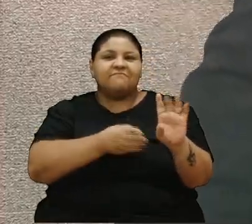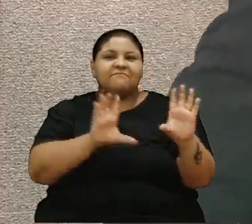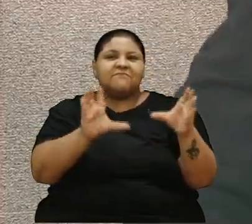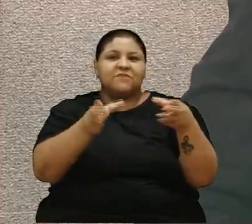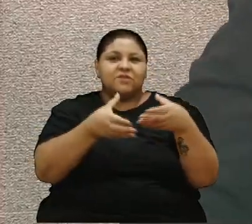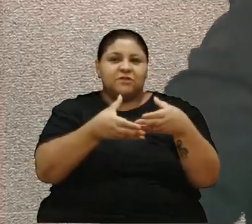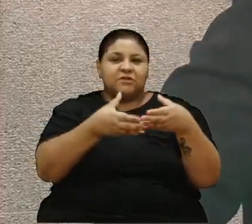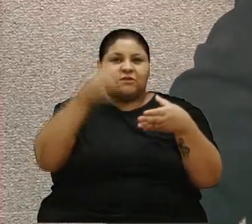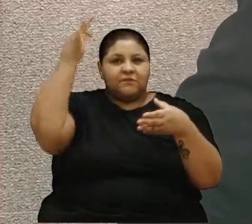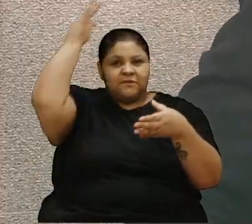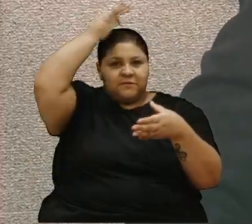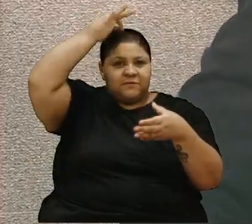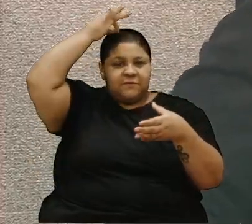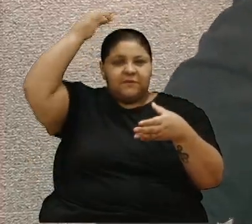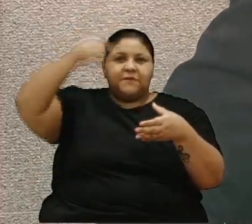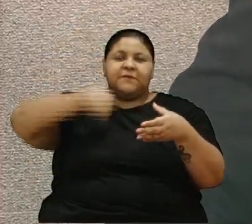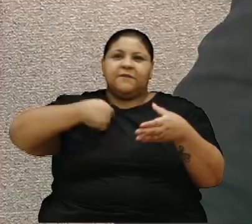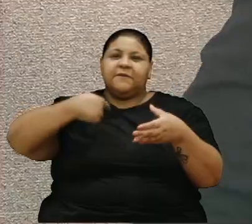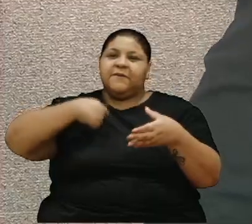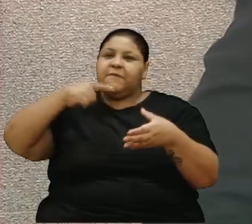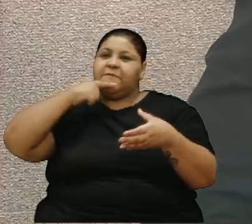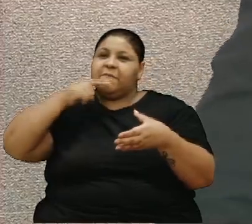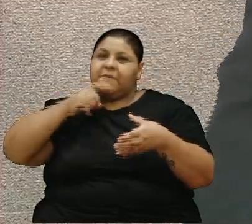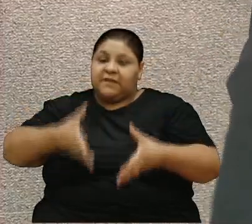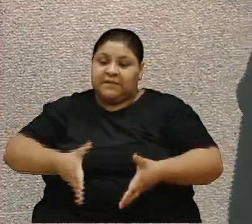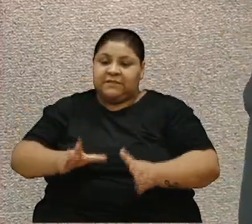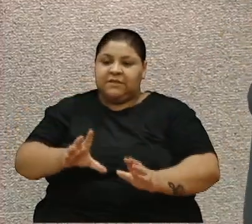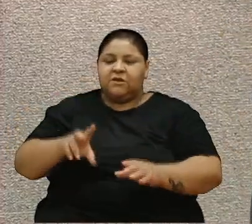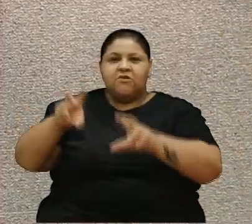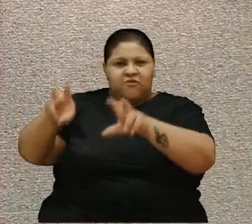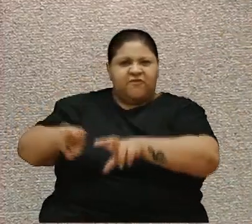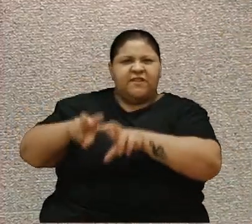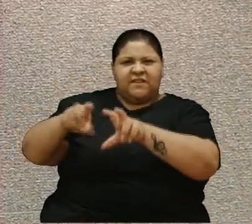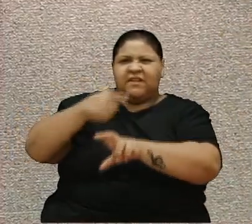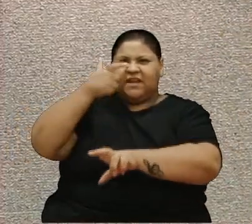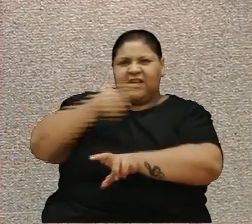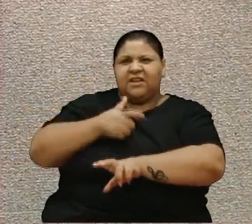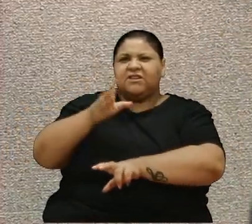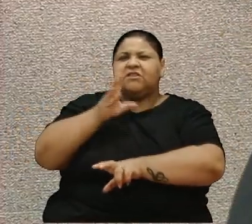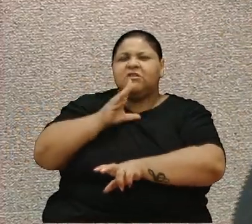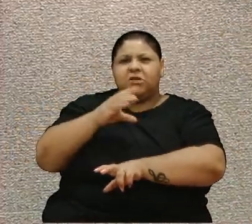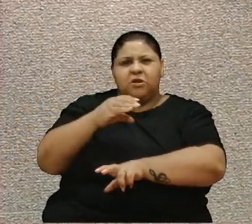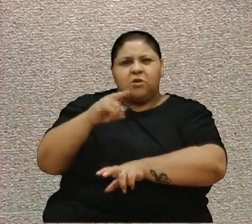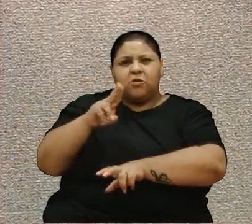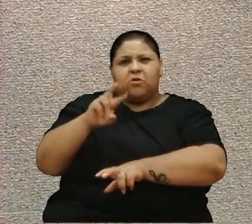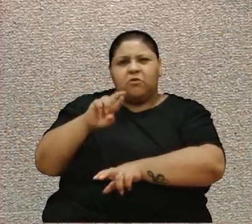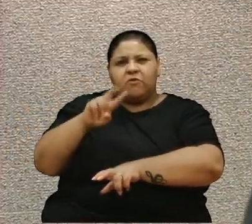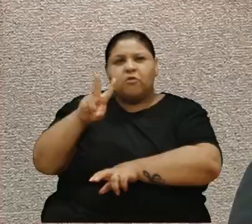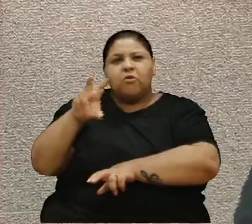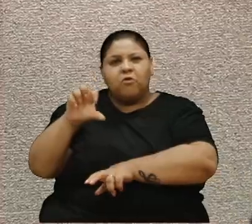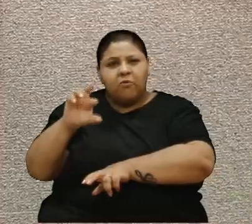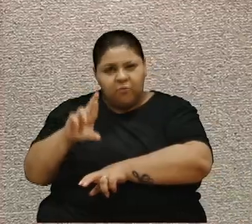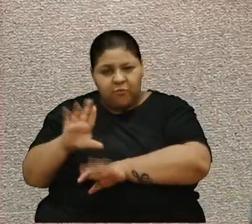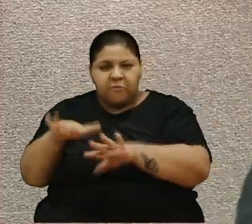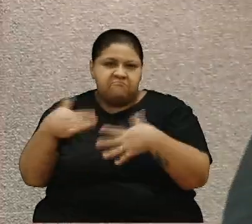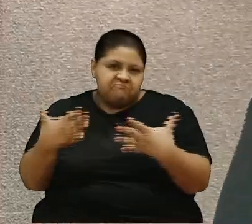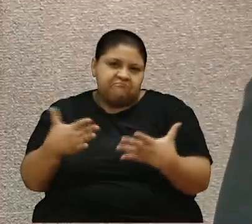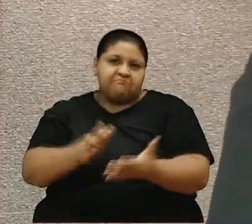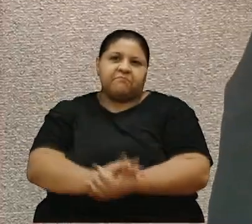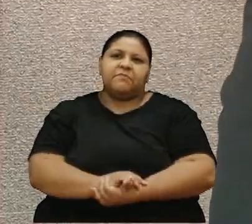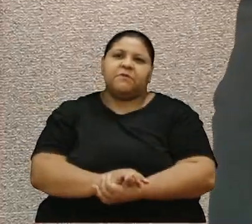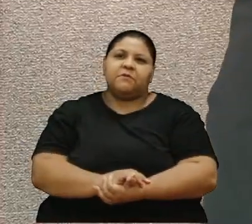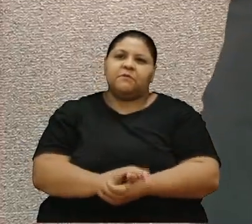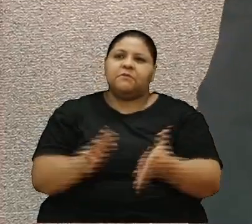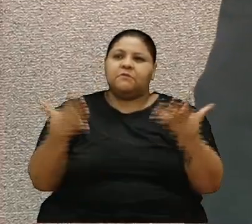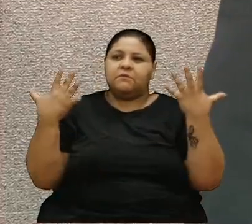está aqui. A minha mãe, ela é nascida em Vila Seca, talvez os senhores até conheçam a família Coover. Eu sou da família Coover. Então,